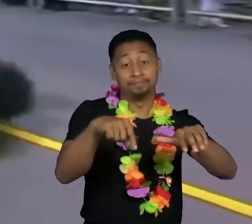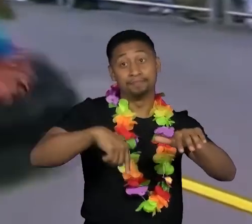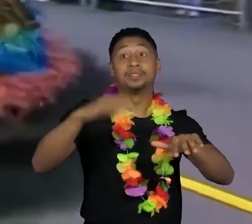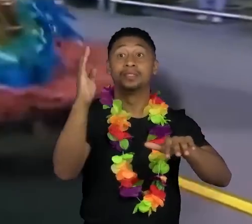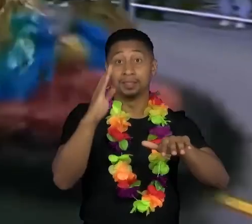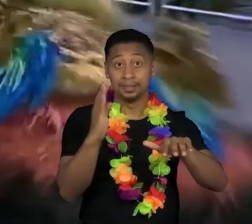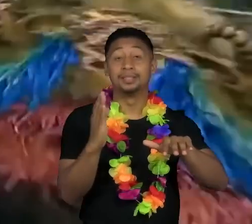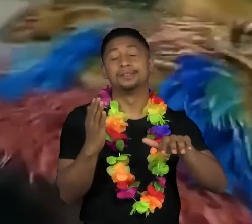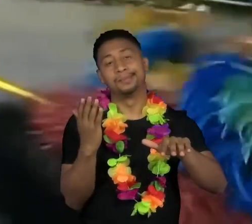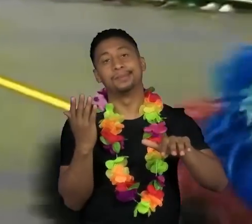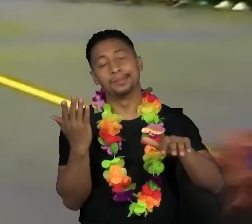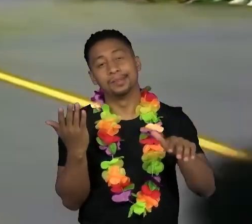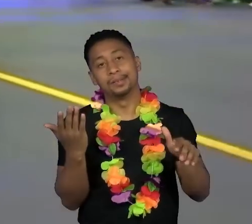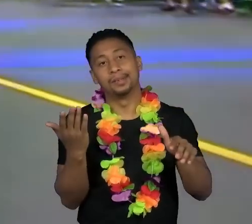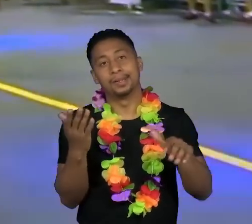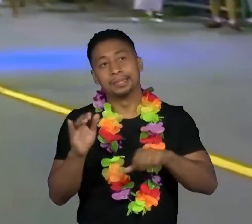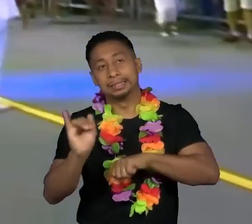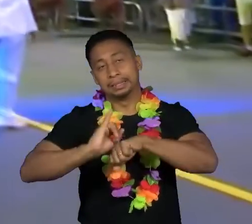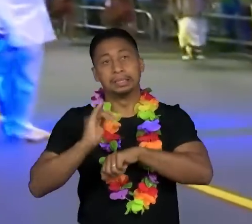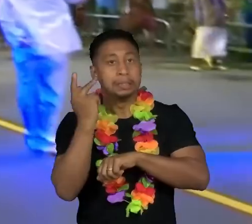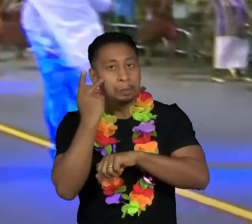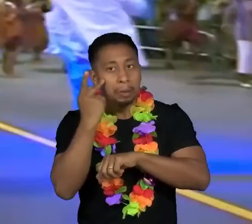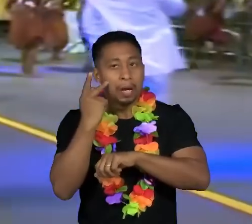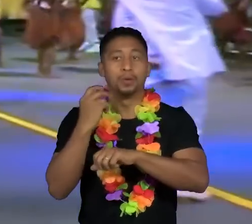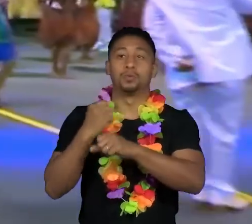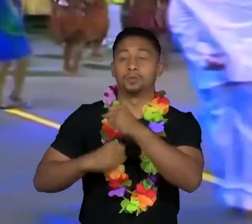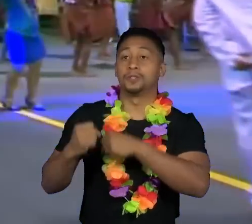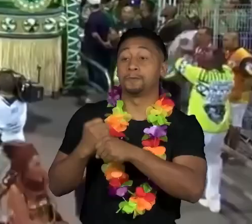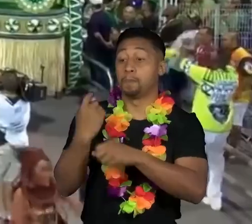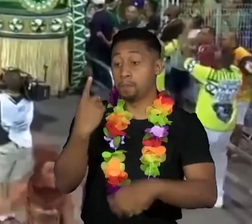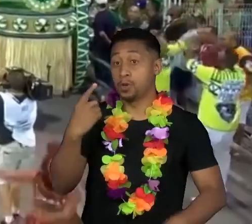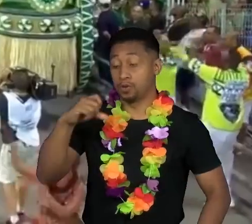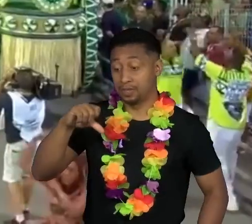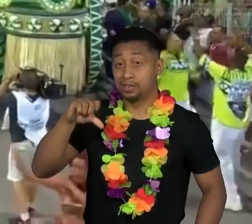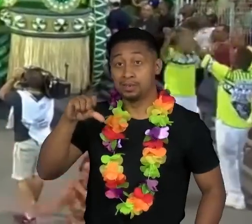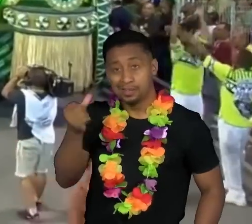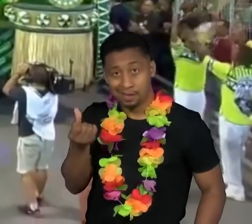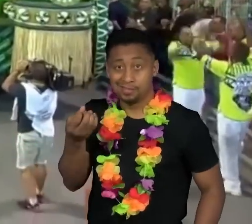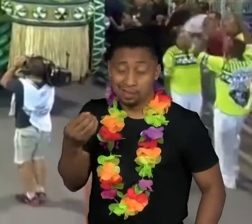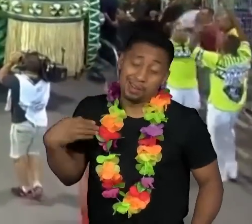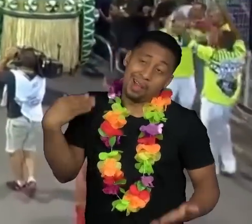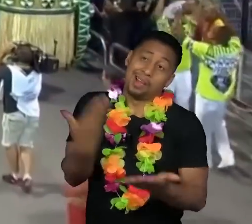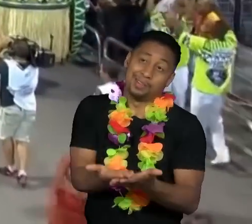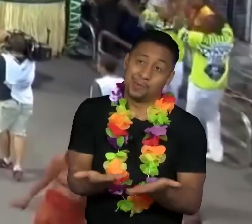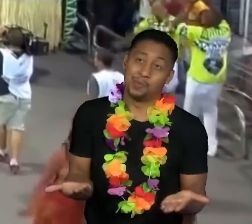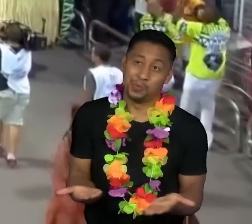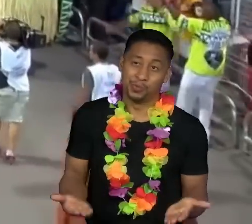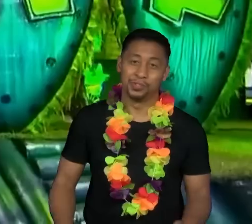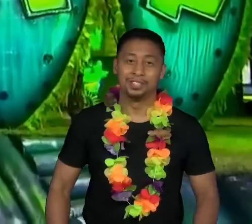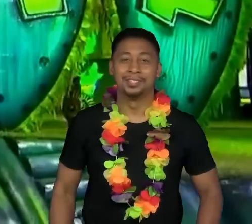passa a partir do final dos anos 60 até os dias de hoje.